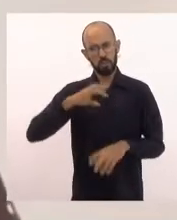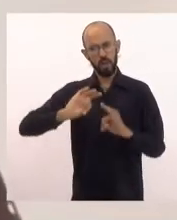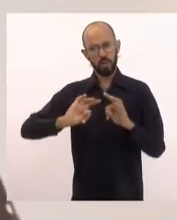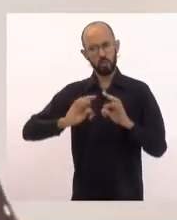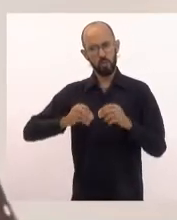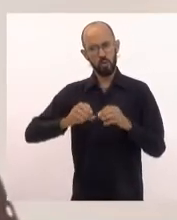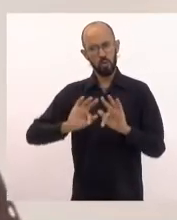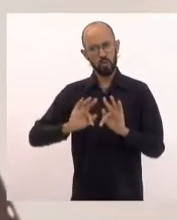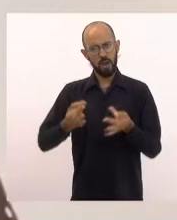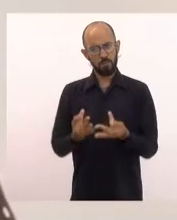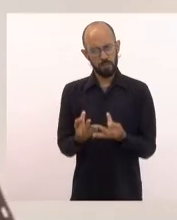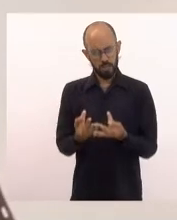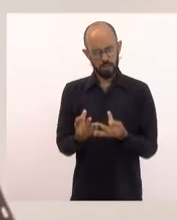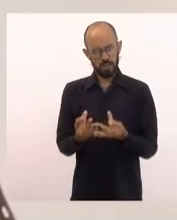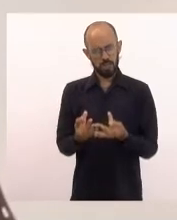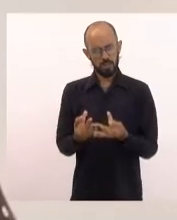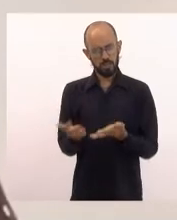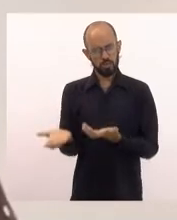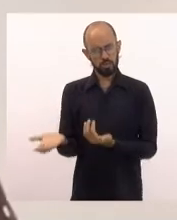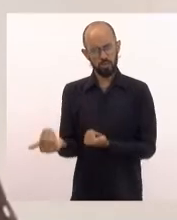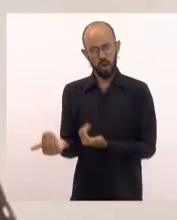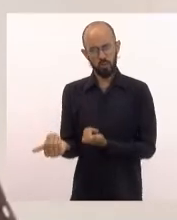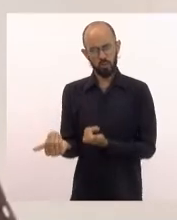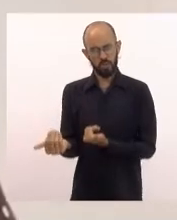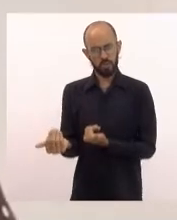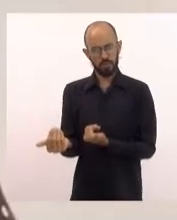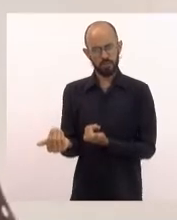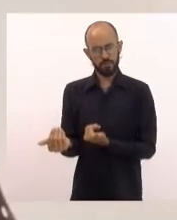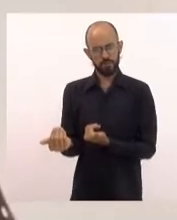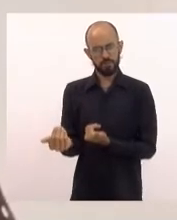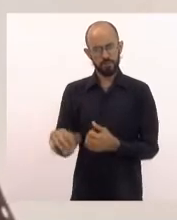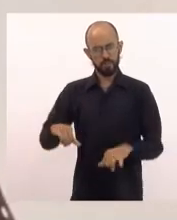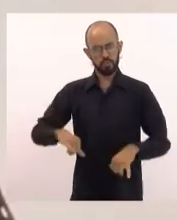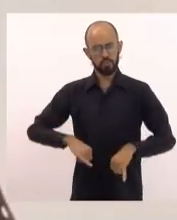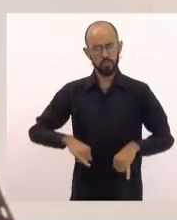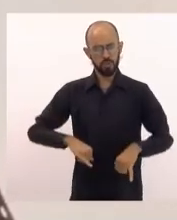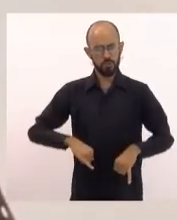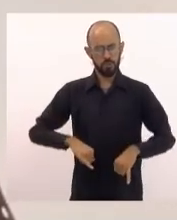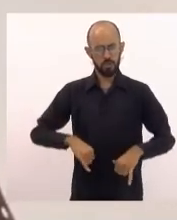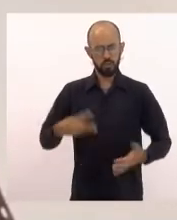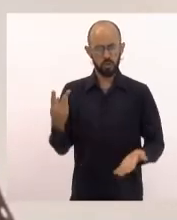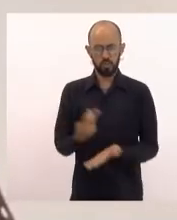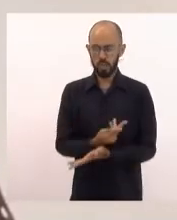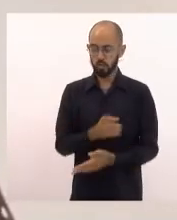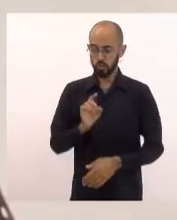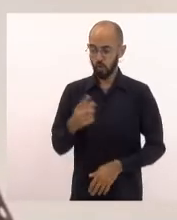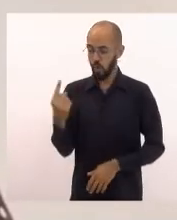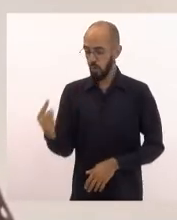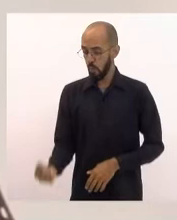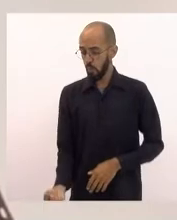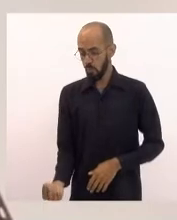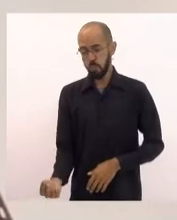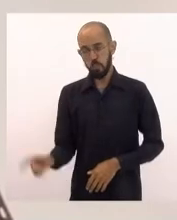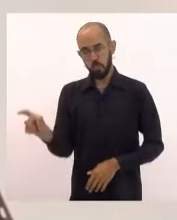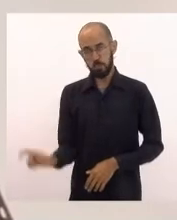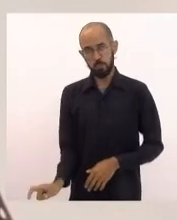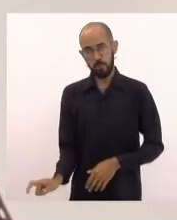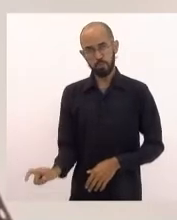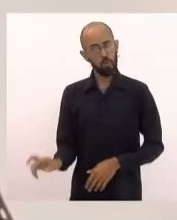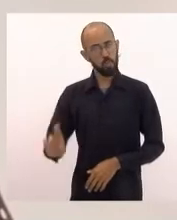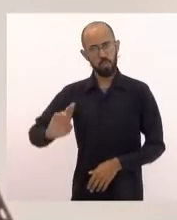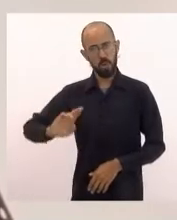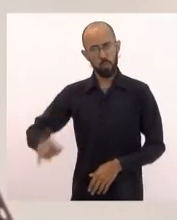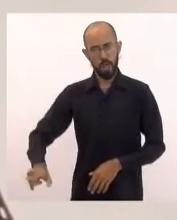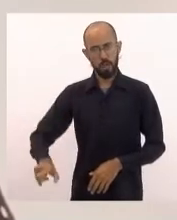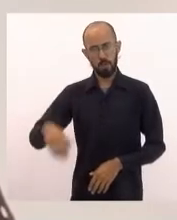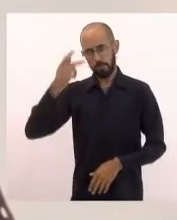a toda a família desse jovem, né, que essa dor alcança não só a ele, mas a todos. Volto a dizer, um jovem que já estava longe da